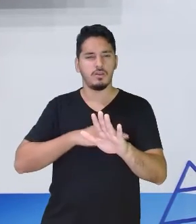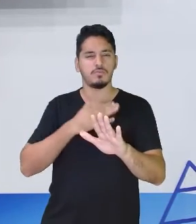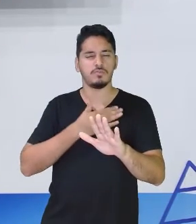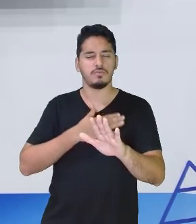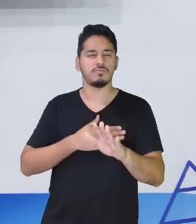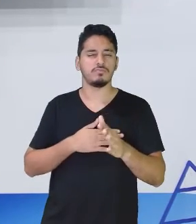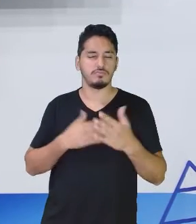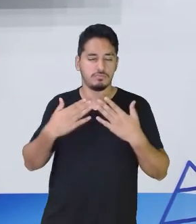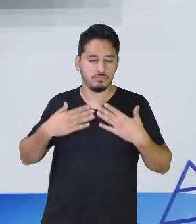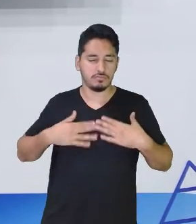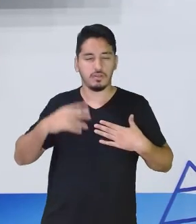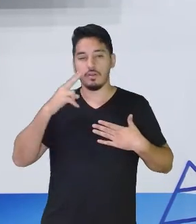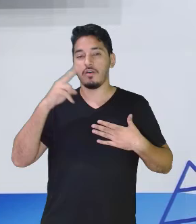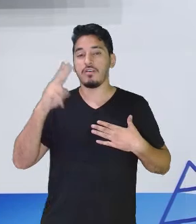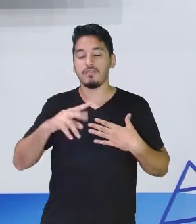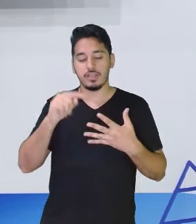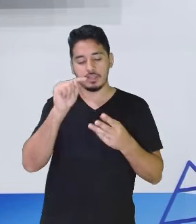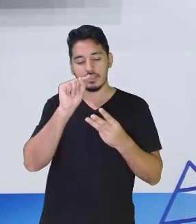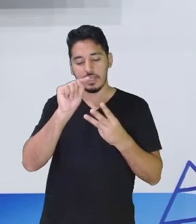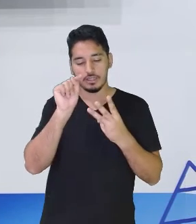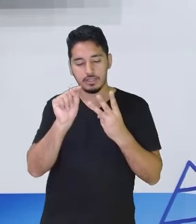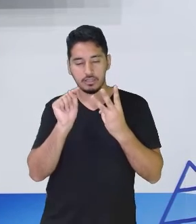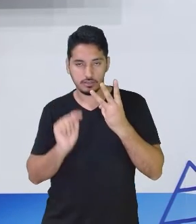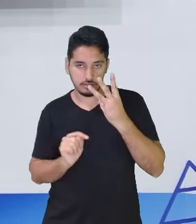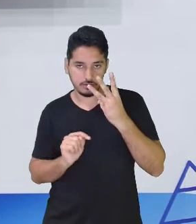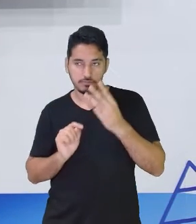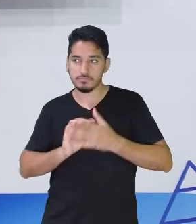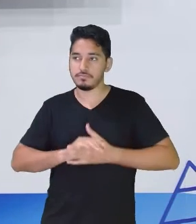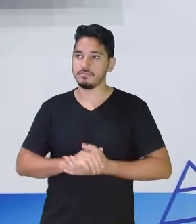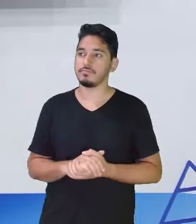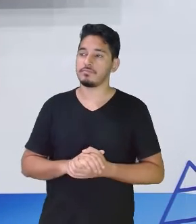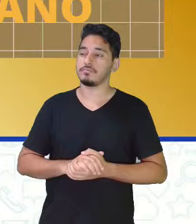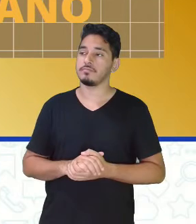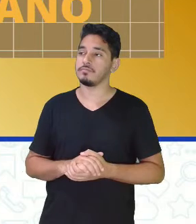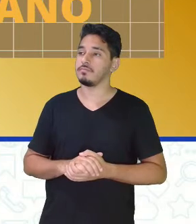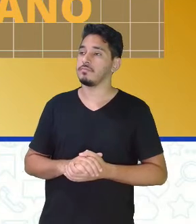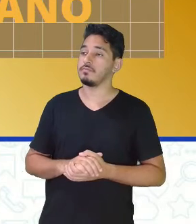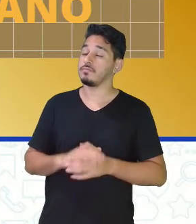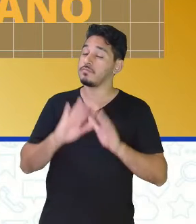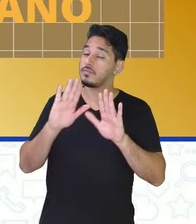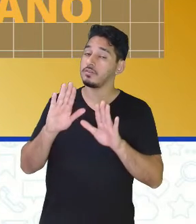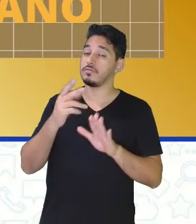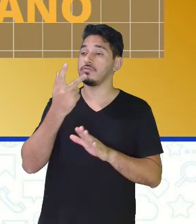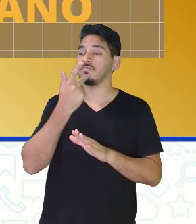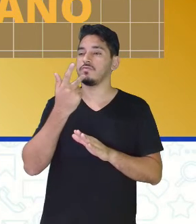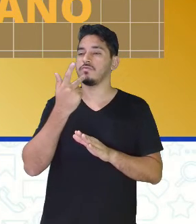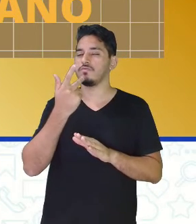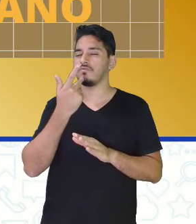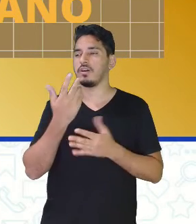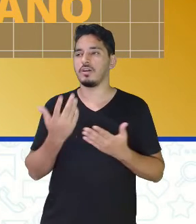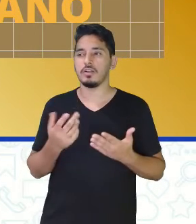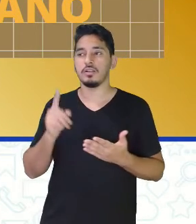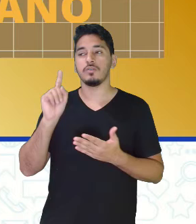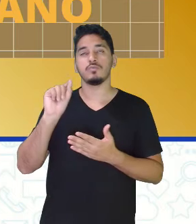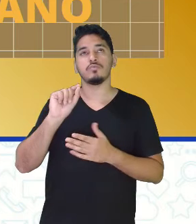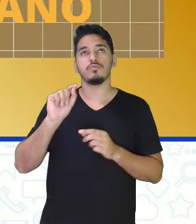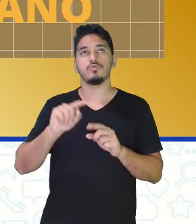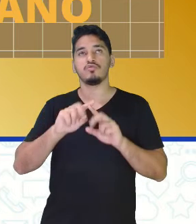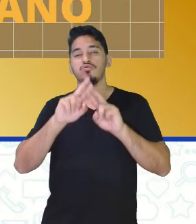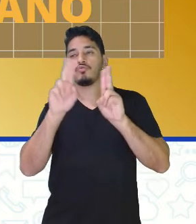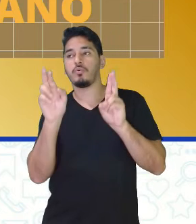Vamos devagarinho ver cada um desses, ok? Vamos lá. Quando a gente fala, né, nessa questão